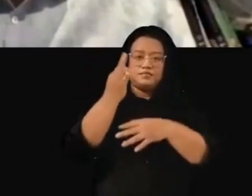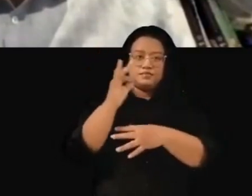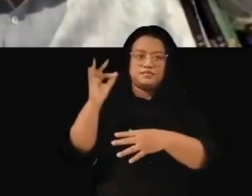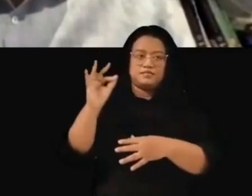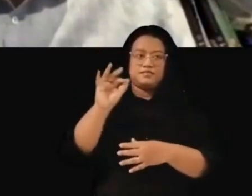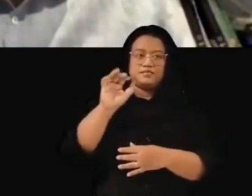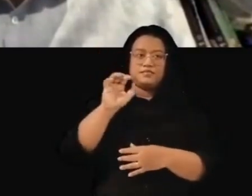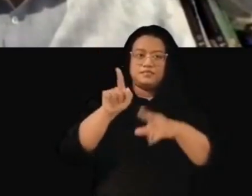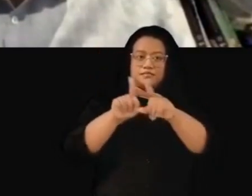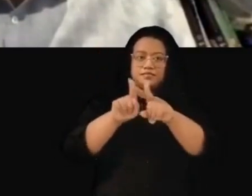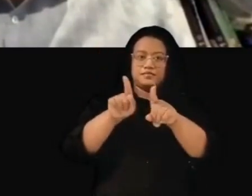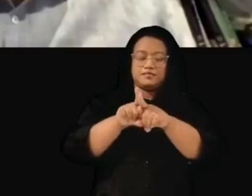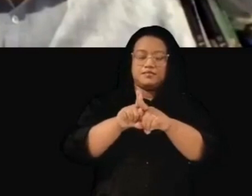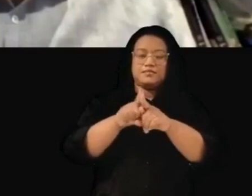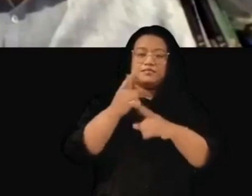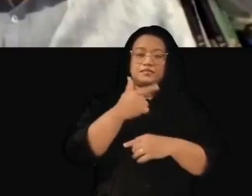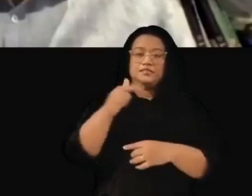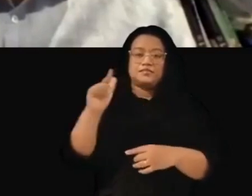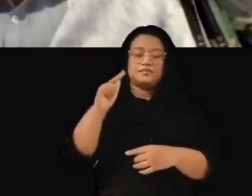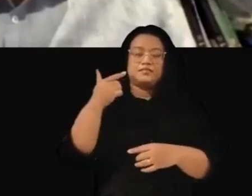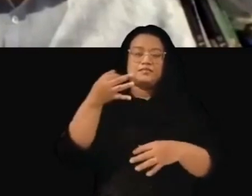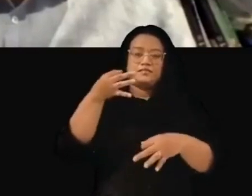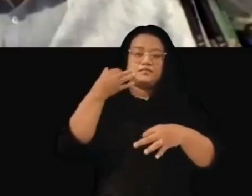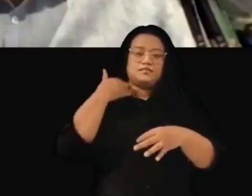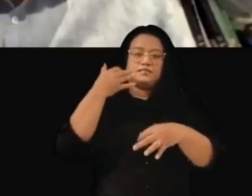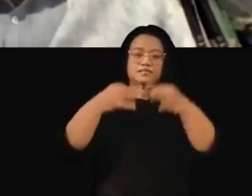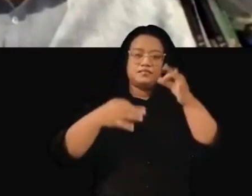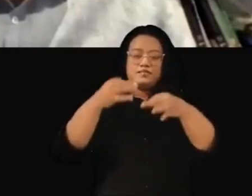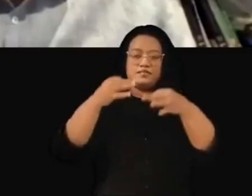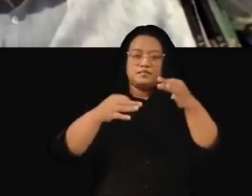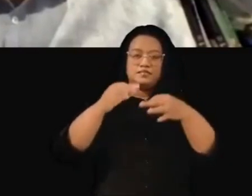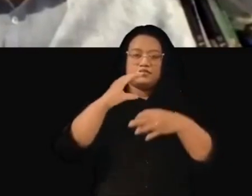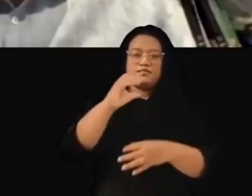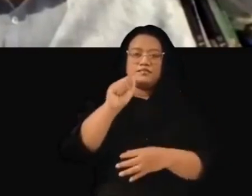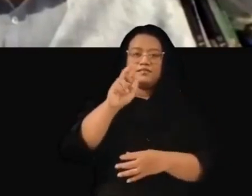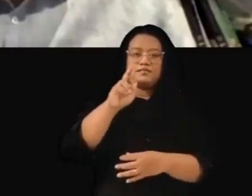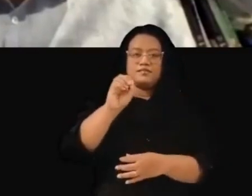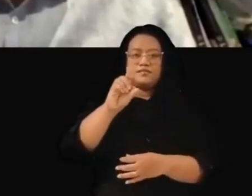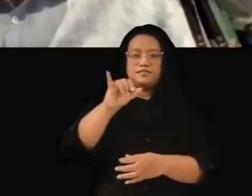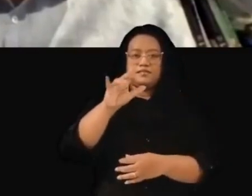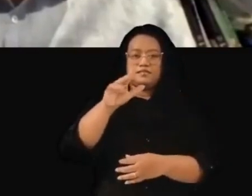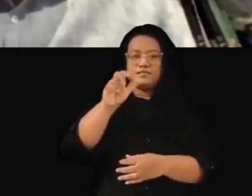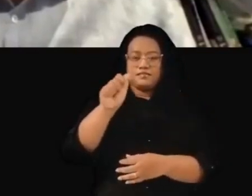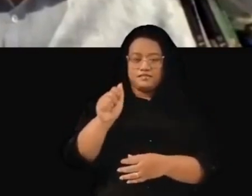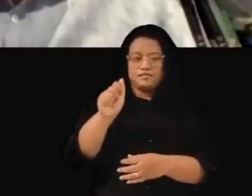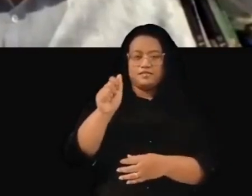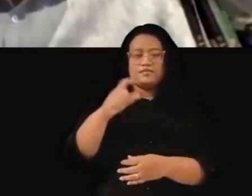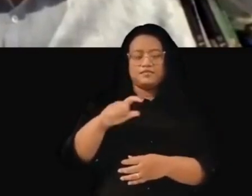também pela juíza Caroline Scofield Amaral.